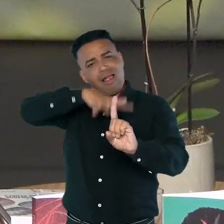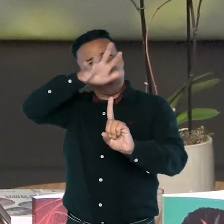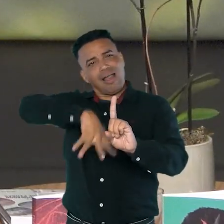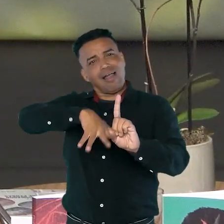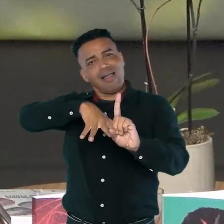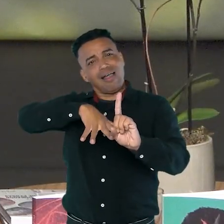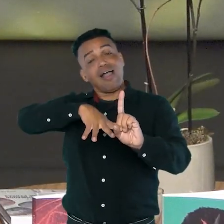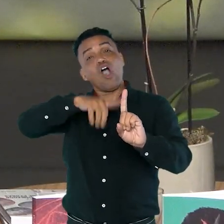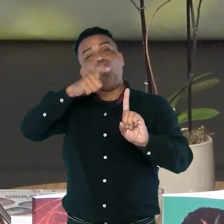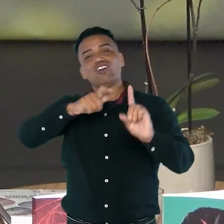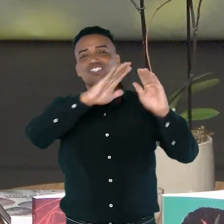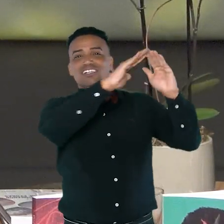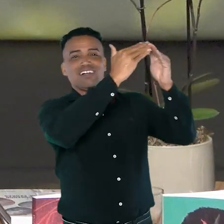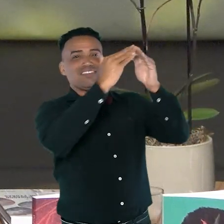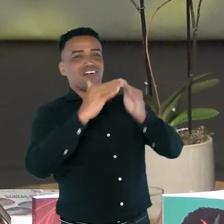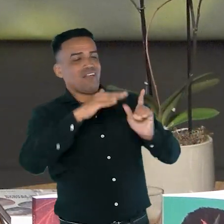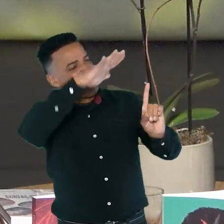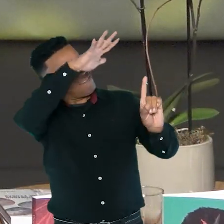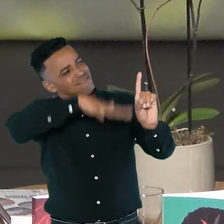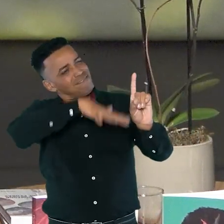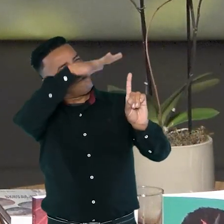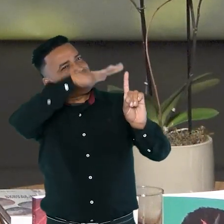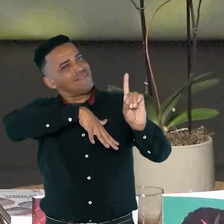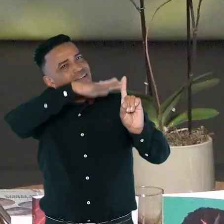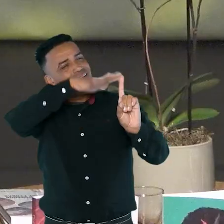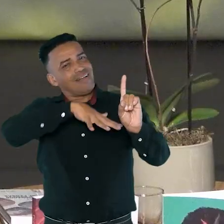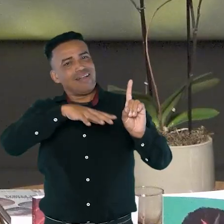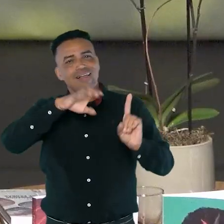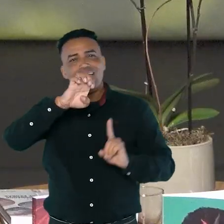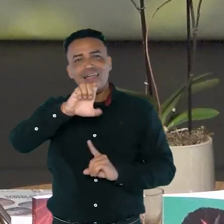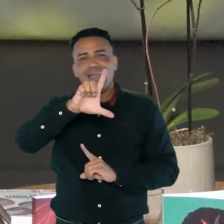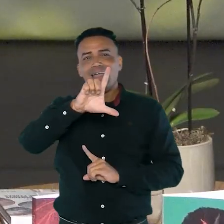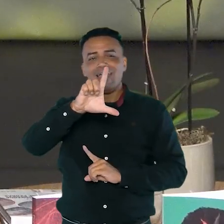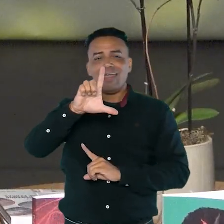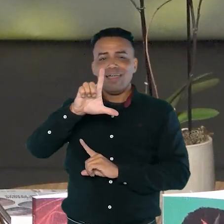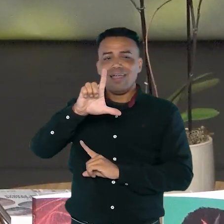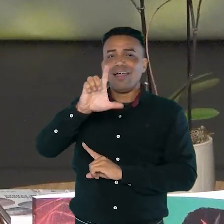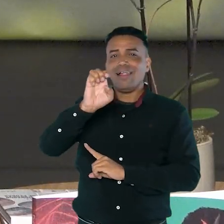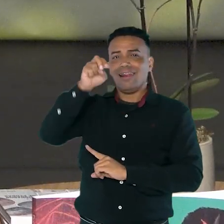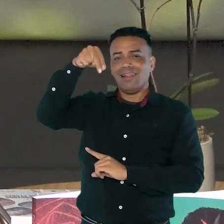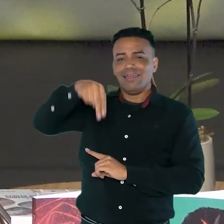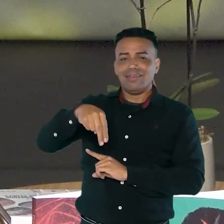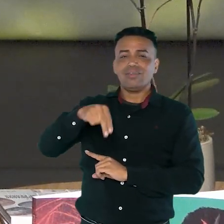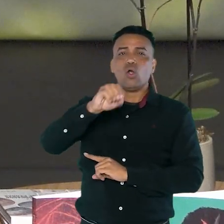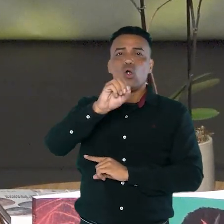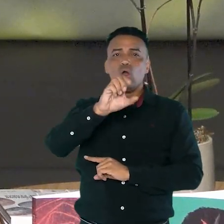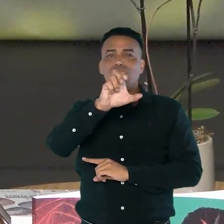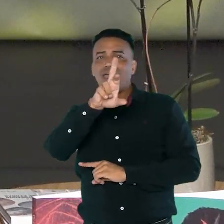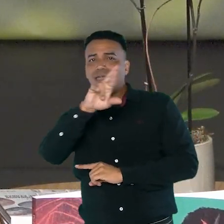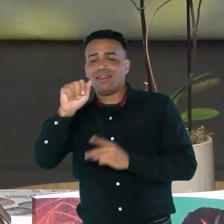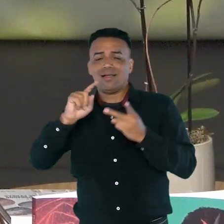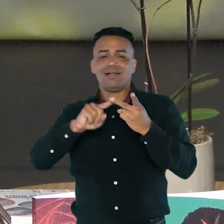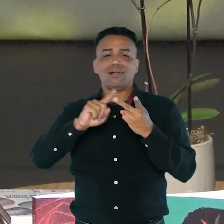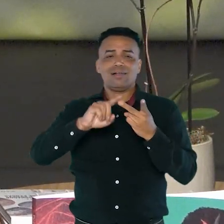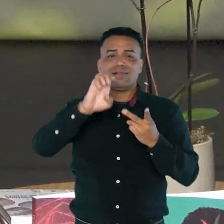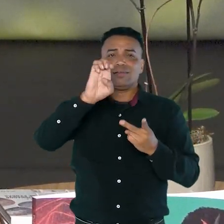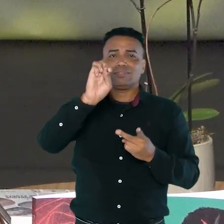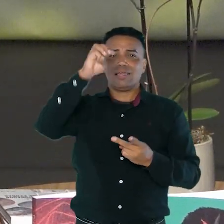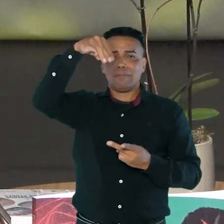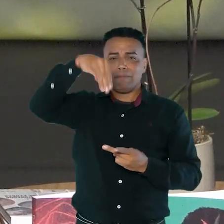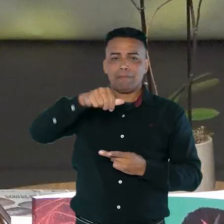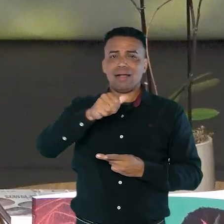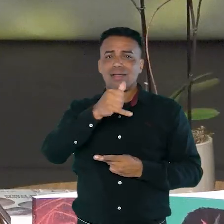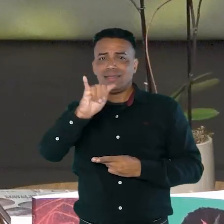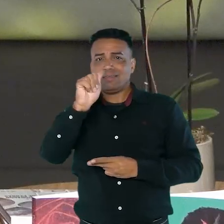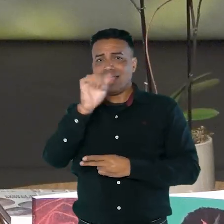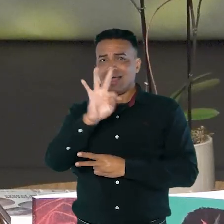na quebrada, como nós temos Hélia Oléria, como nós temos Semaiá, como nós temos Elisandra Souza, como